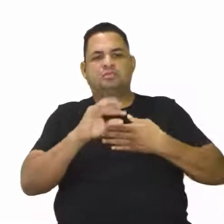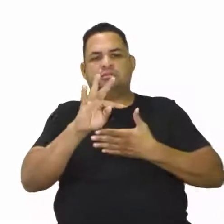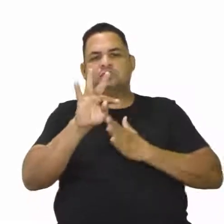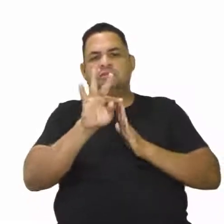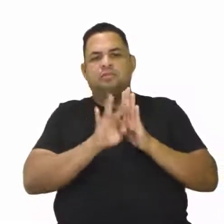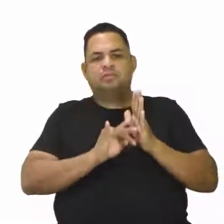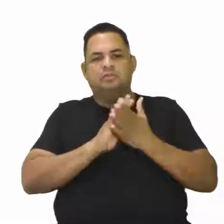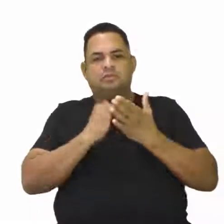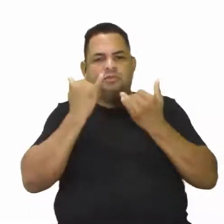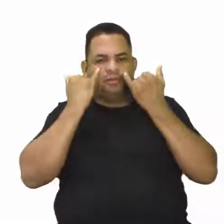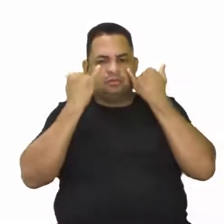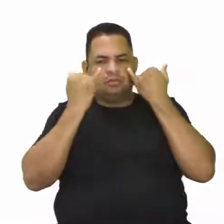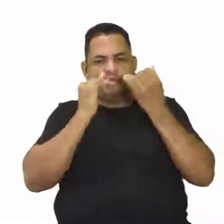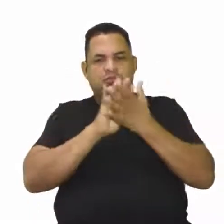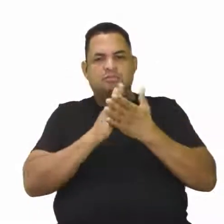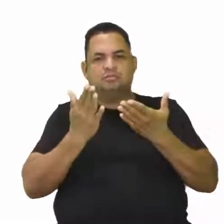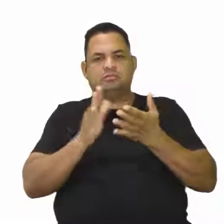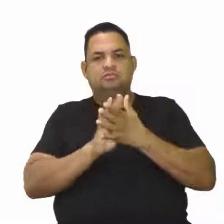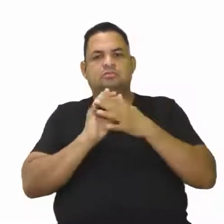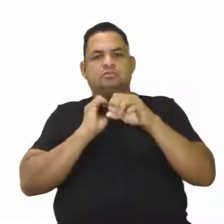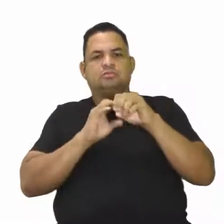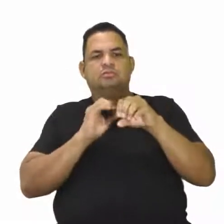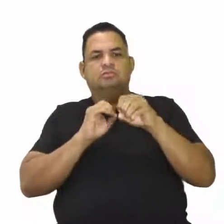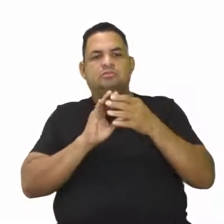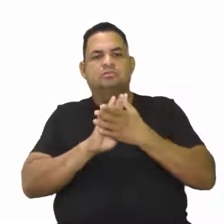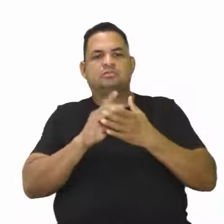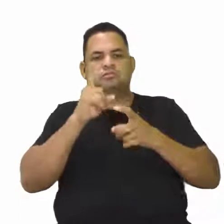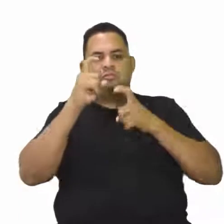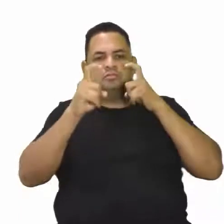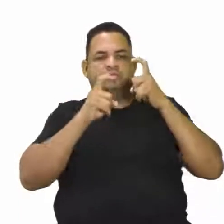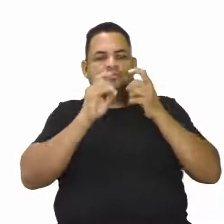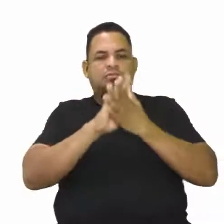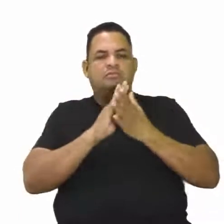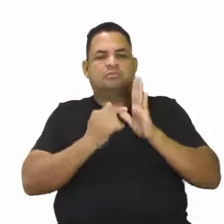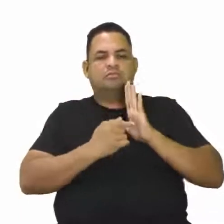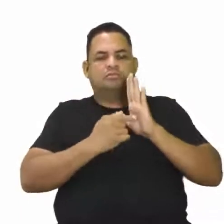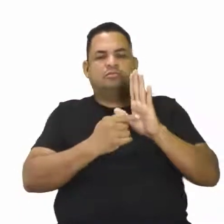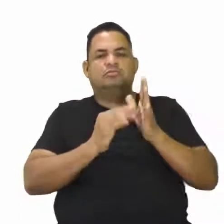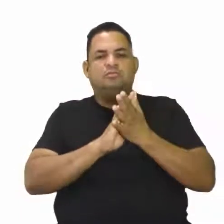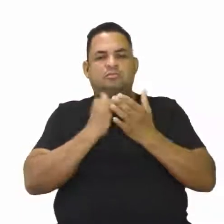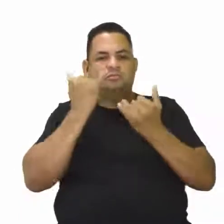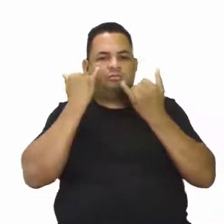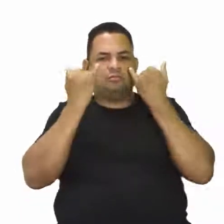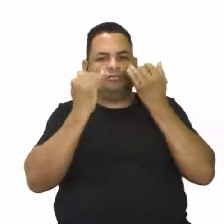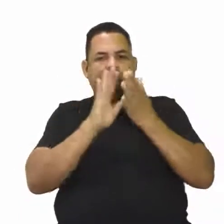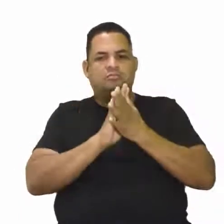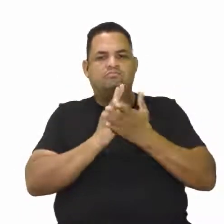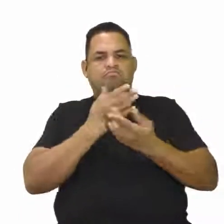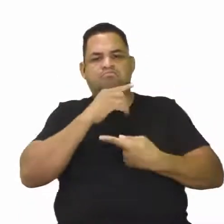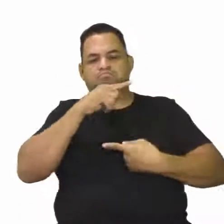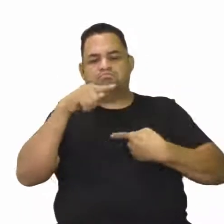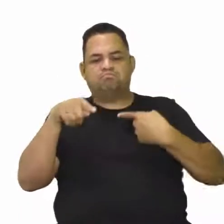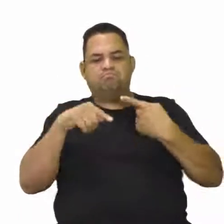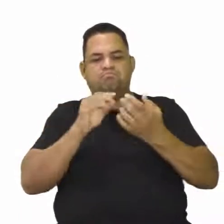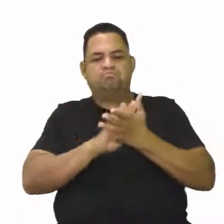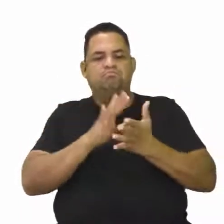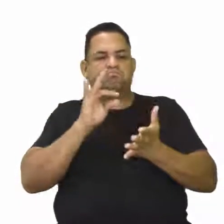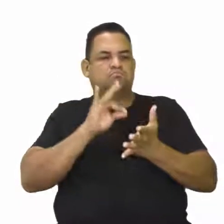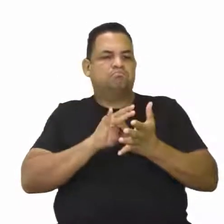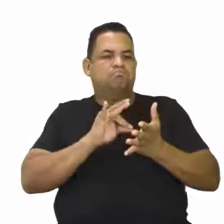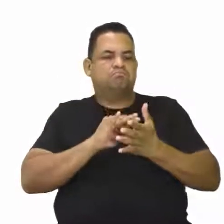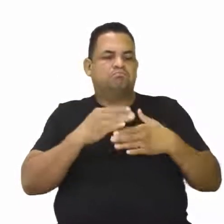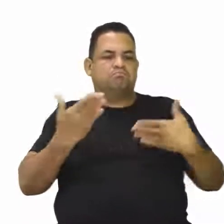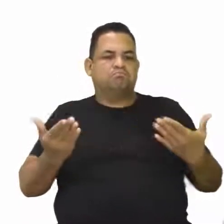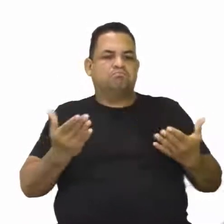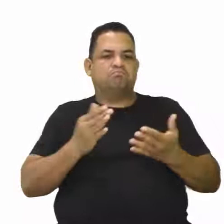textos informativos, ele é um transmissor que se preocupa em relatar informações de maneira mais objetiva e